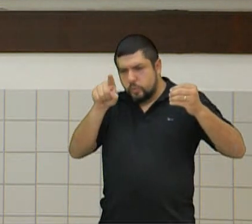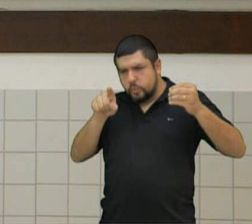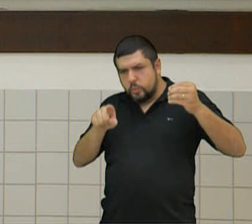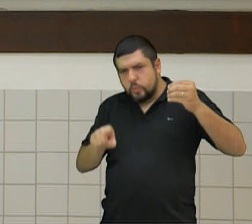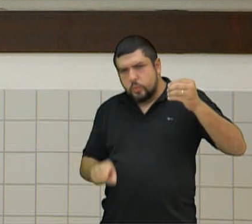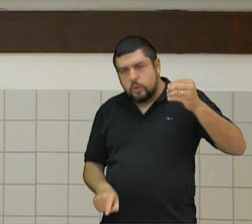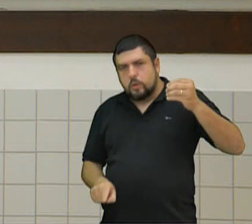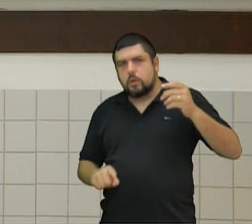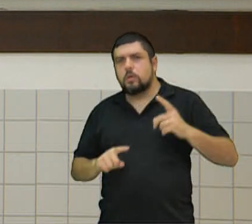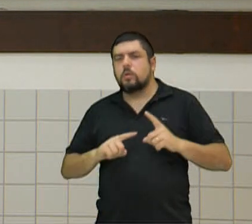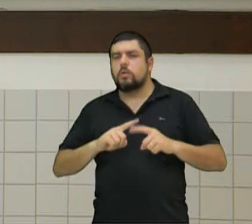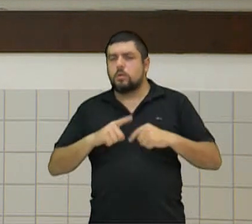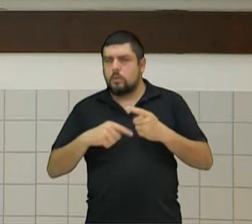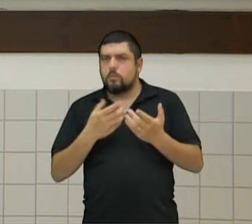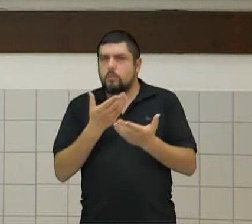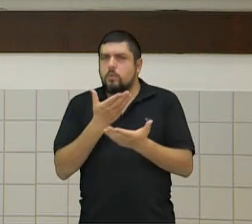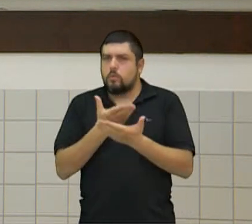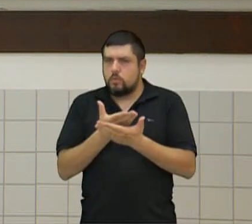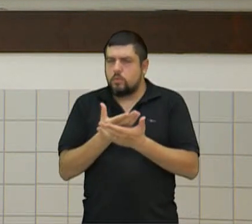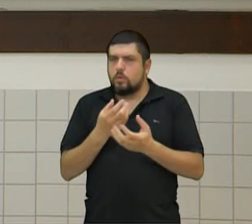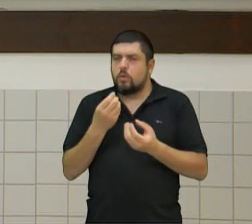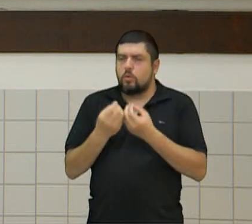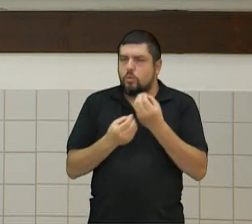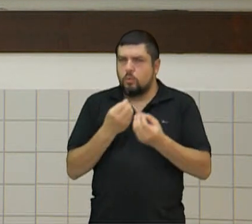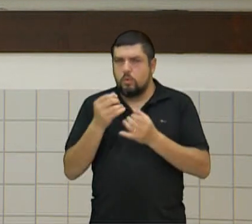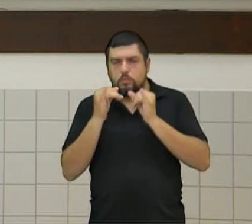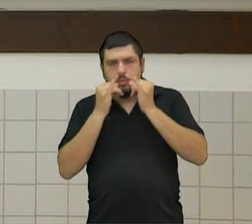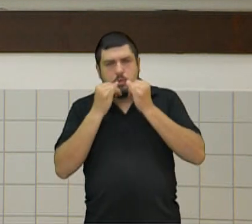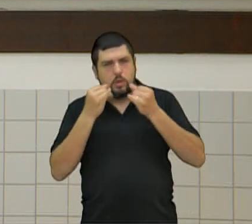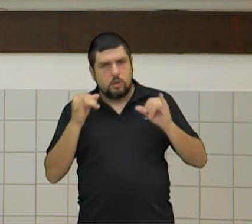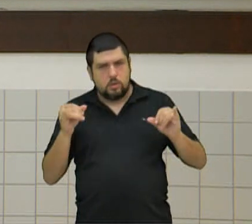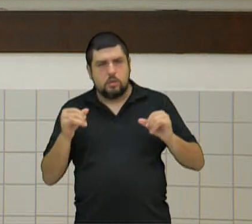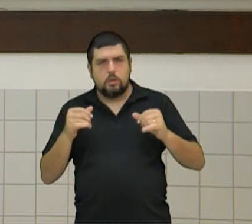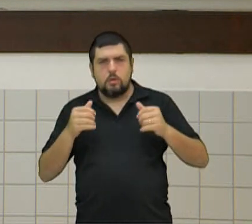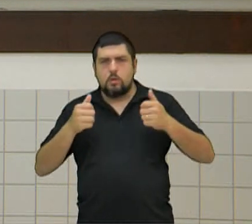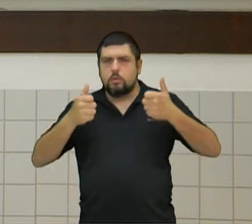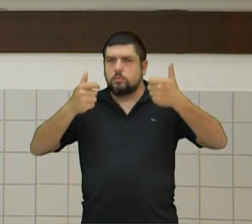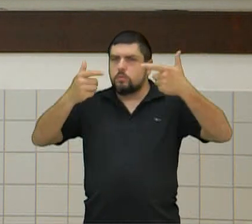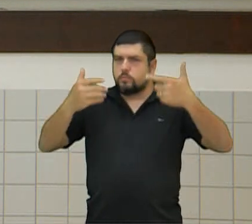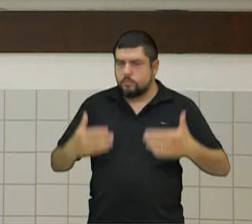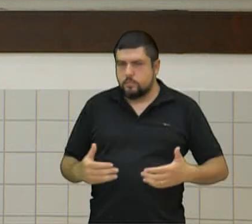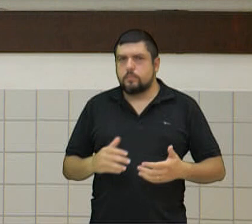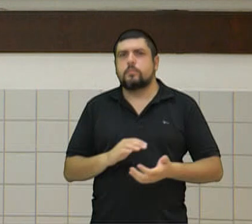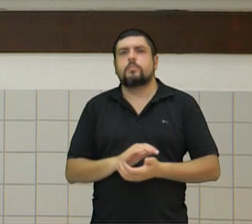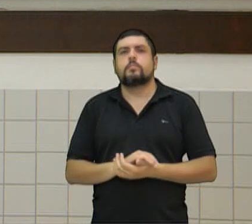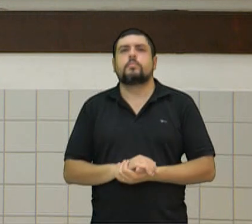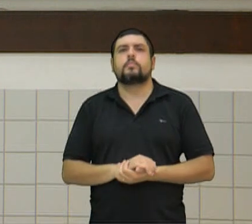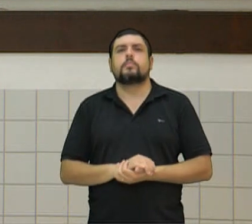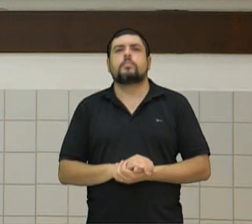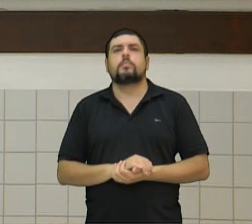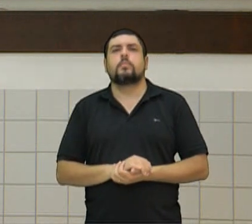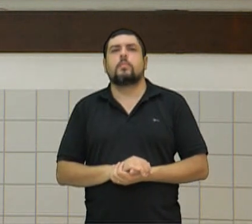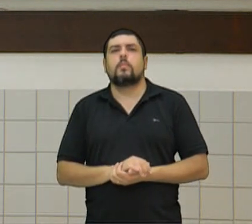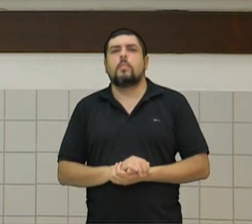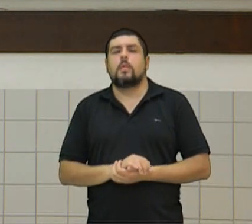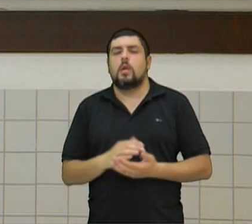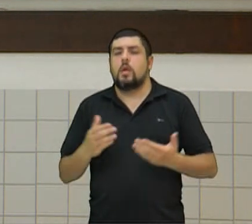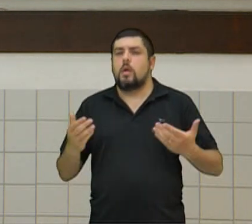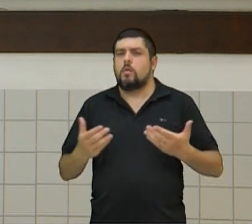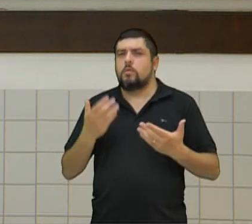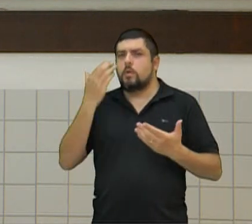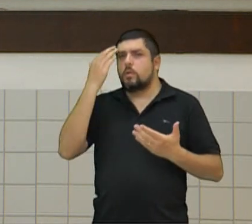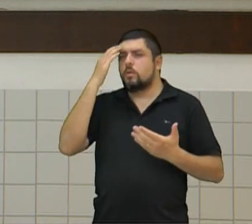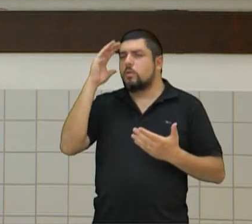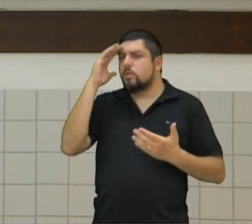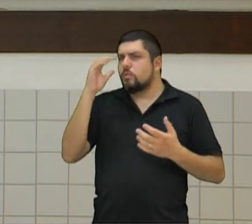frente com relação à energia e tudo mais, certo? É uma das explicações possíveis. Bem, vamos lá, vamos entender fisicamente o